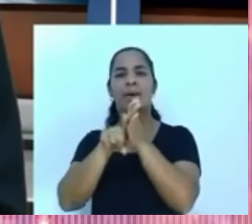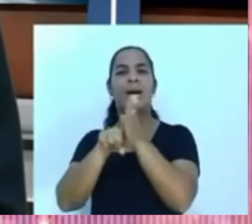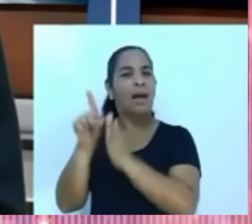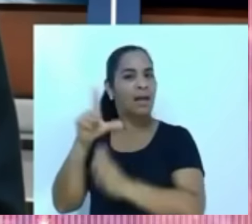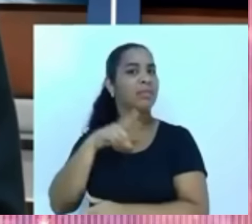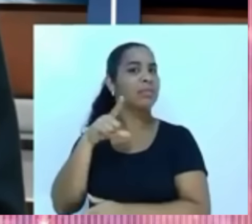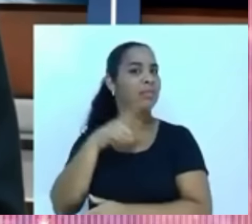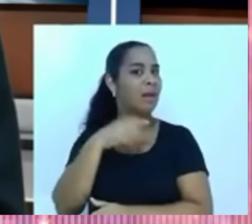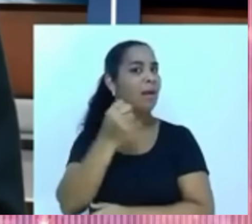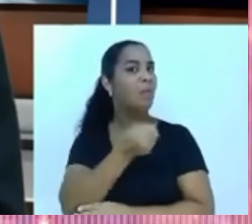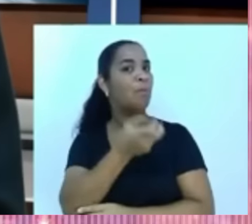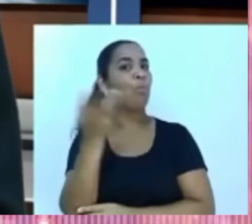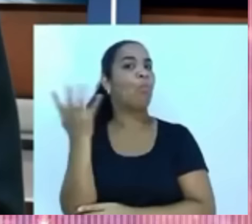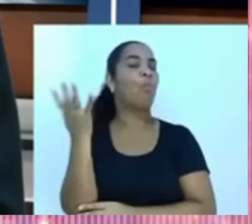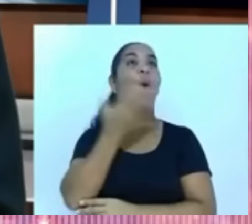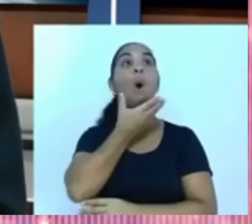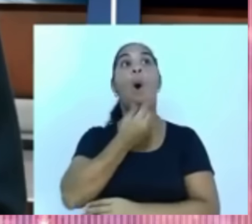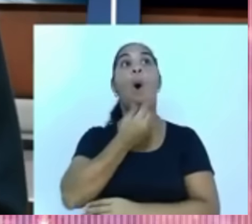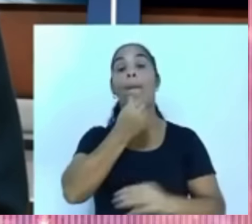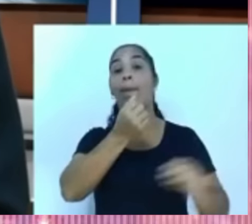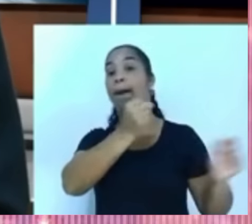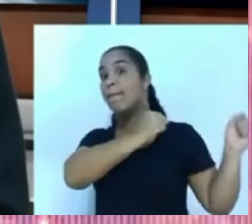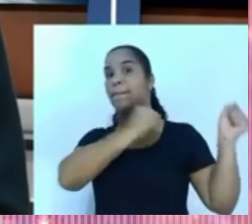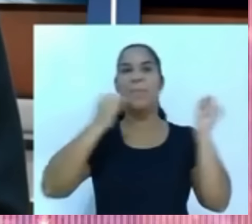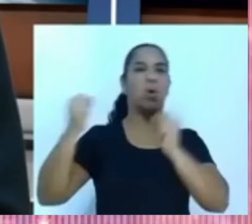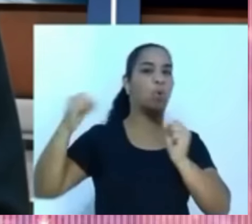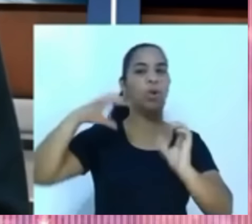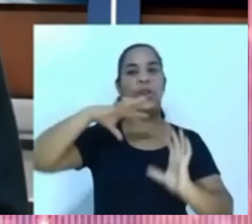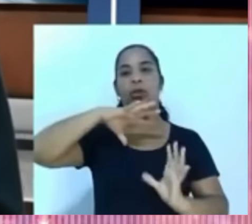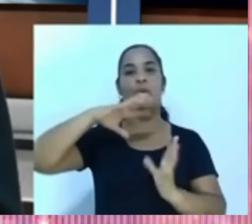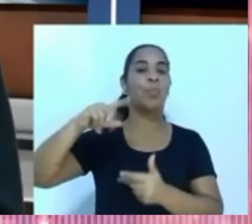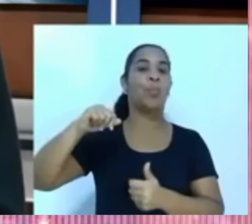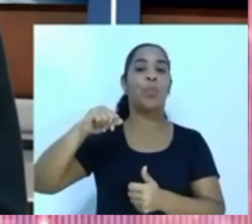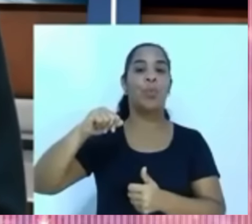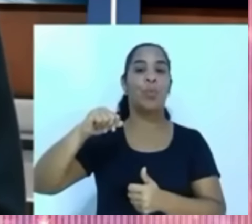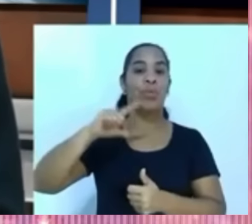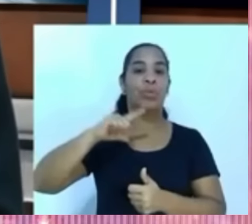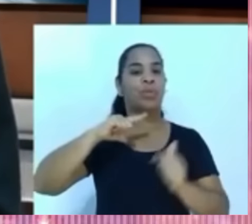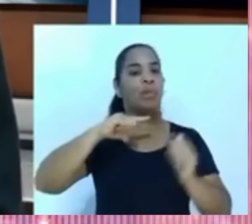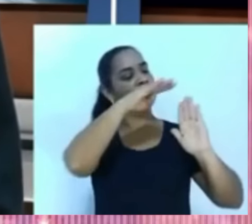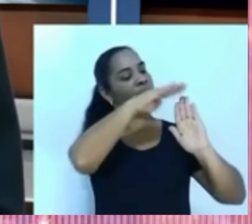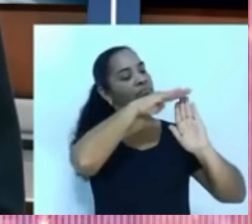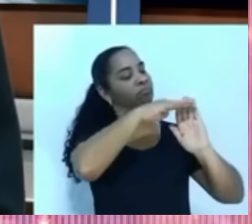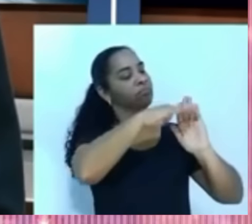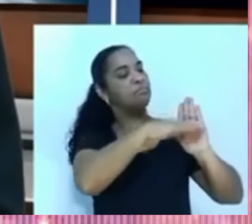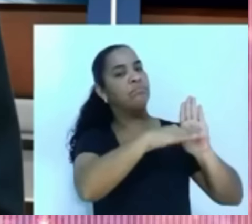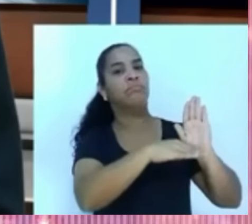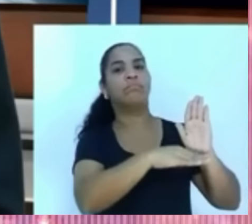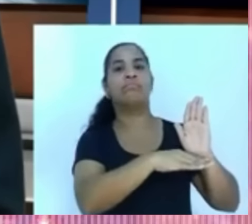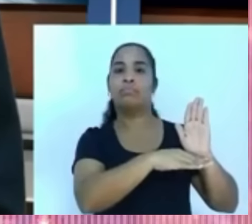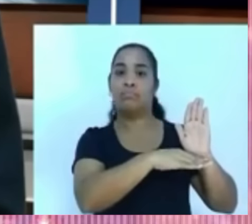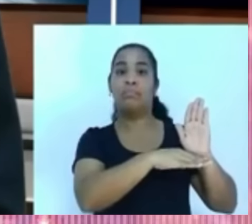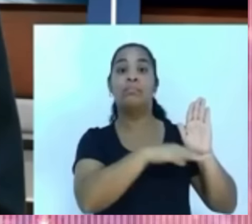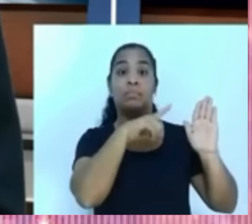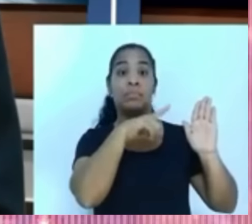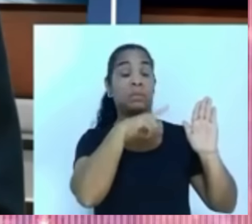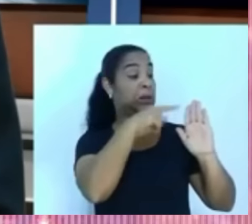homens mais poderosos do mundo como aquele que na Lídia possuía o maior